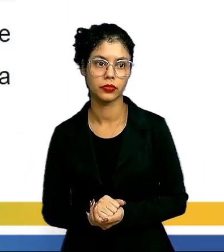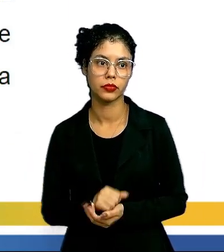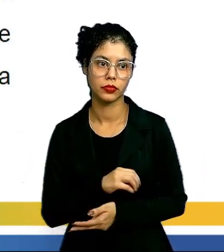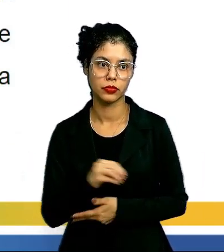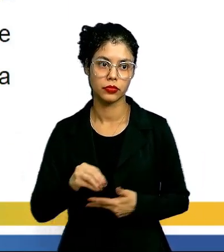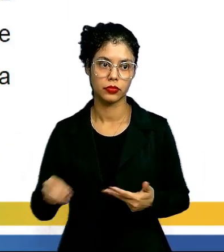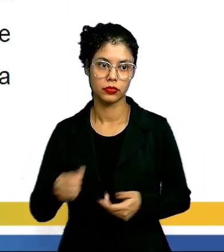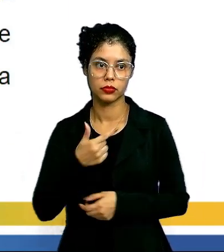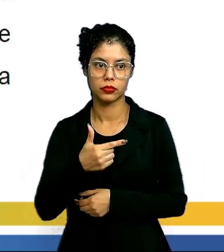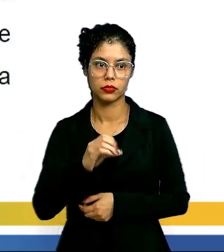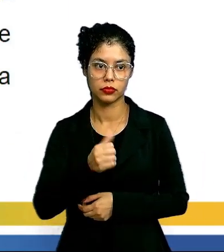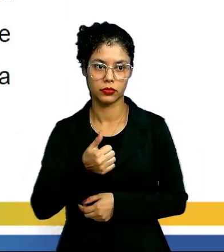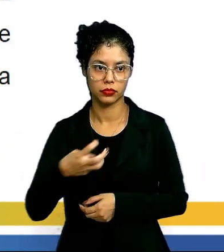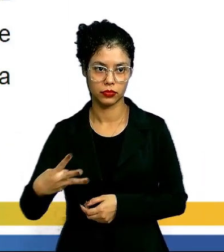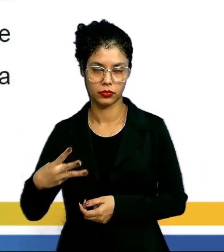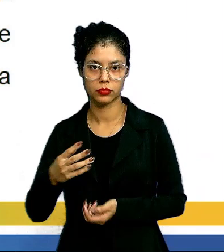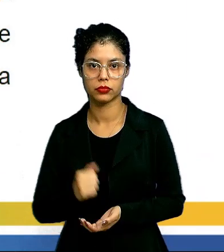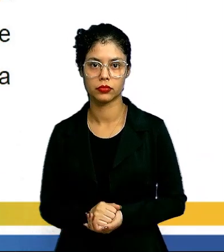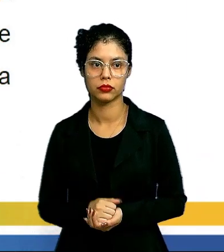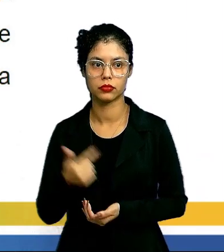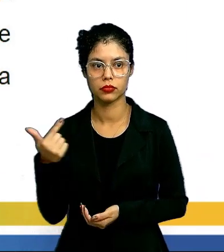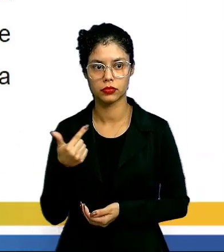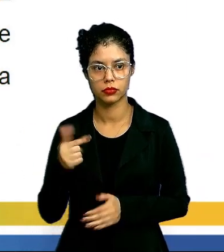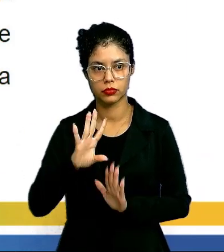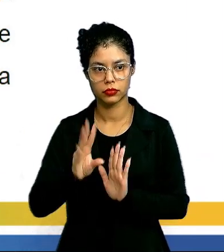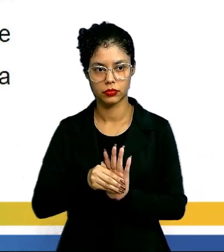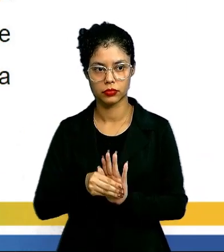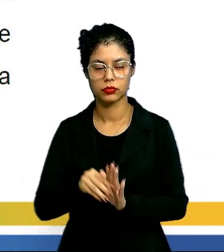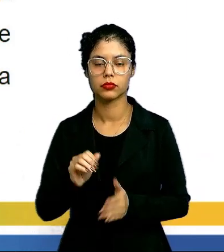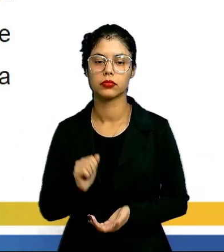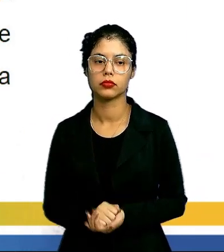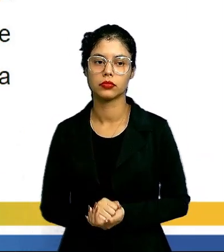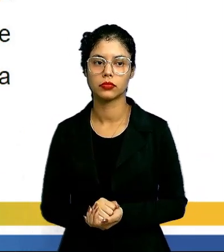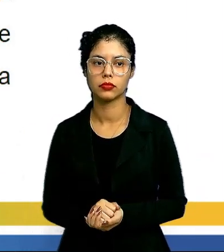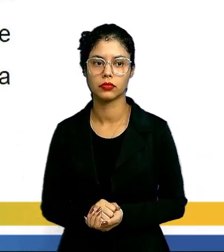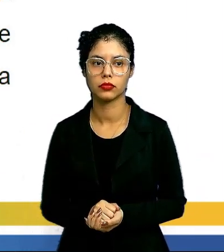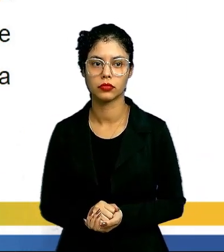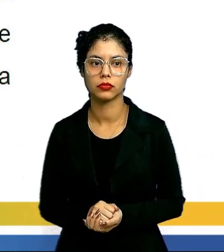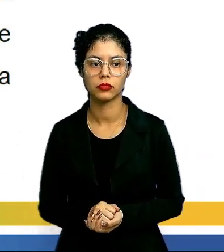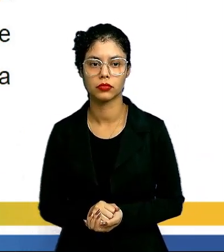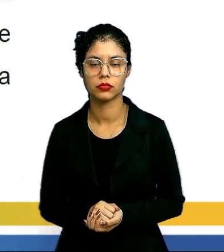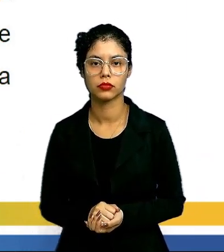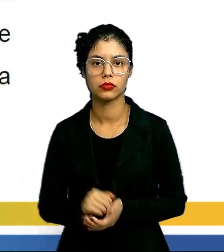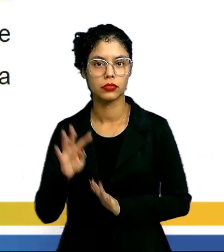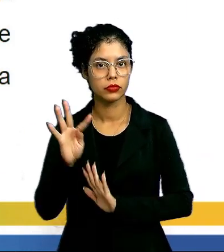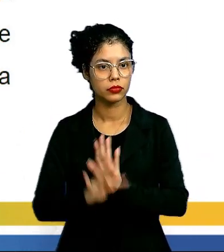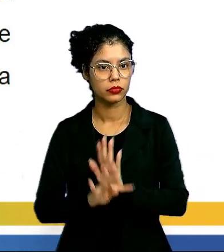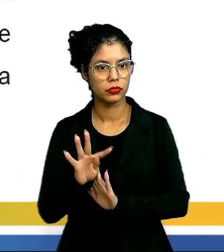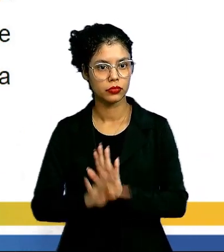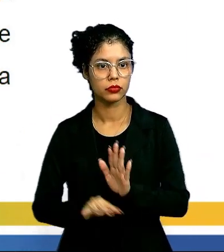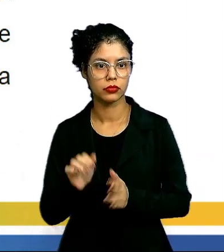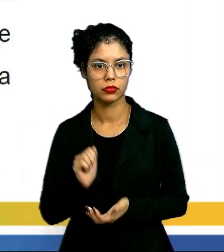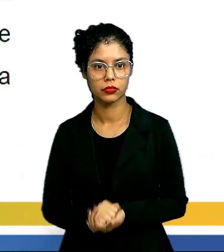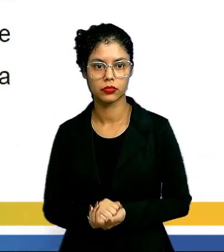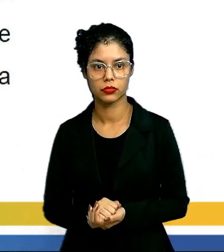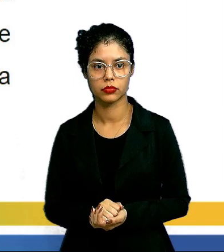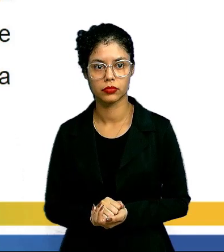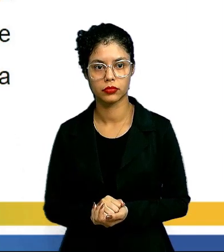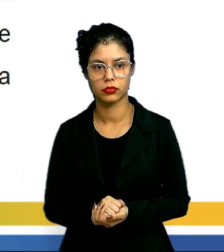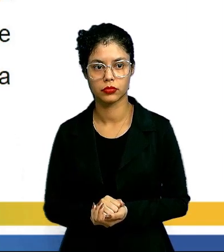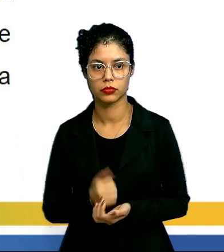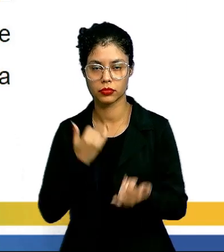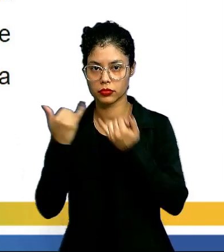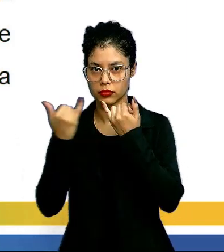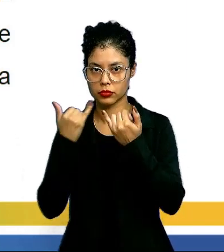Enem de 2013, da segunda aplicação, tá? E aí nós temos um texto.